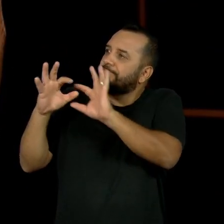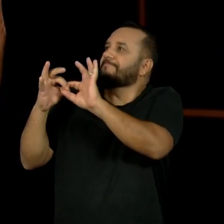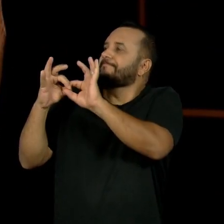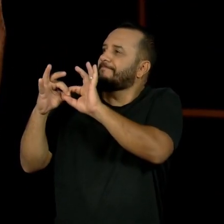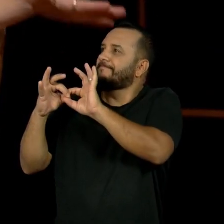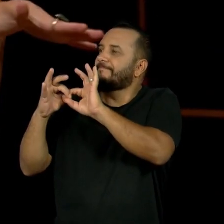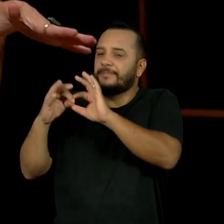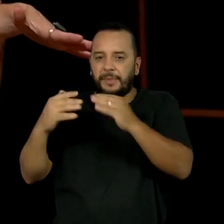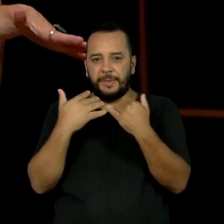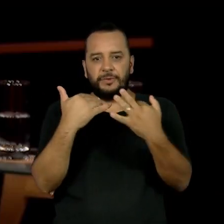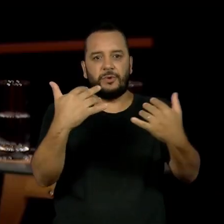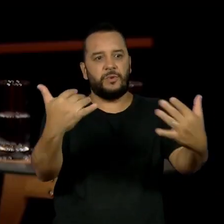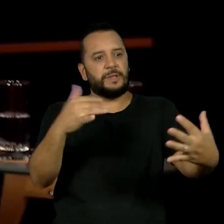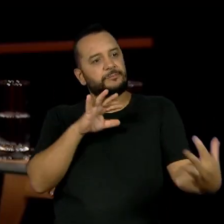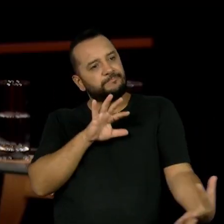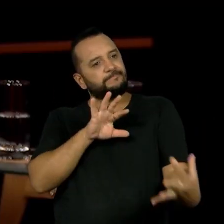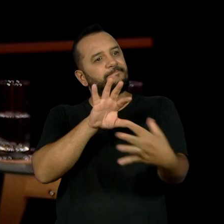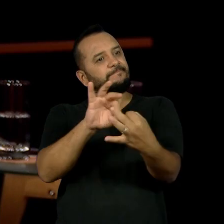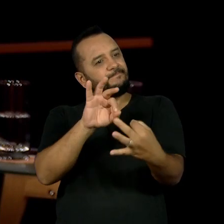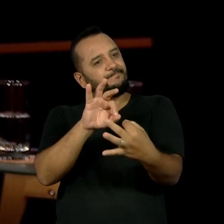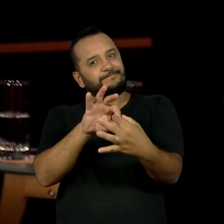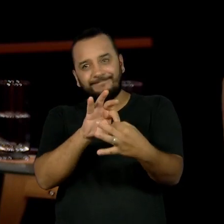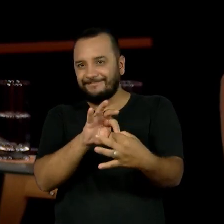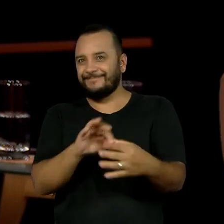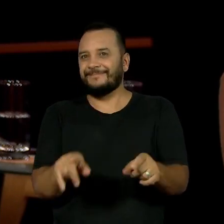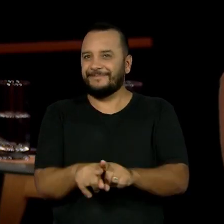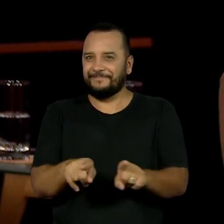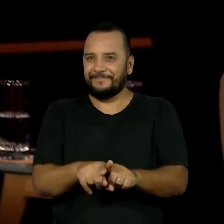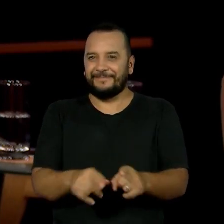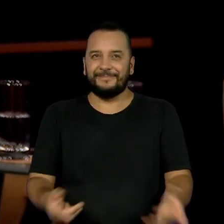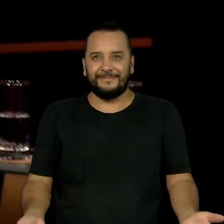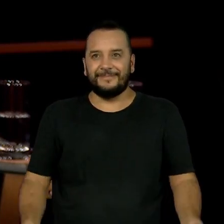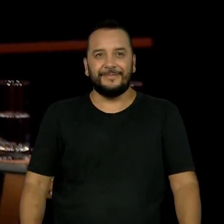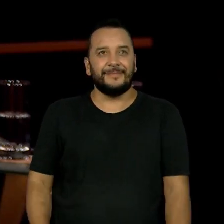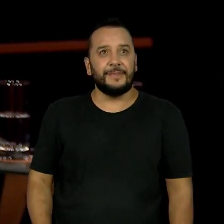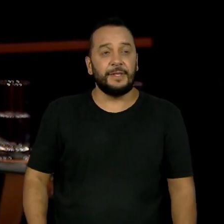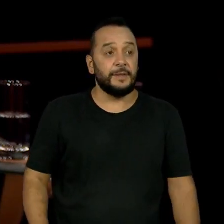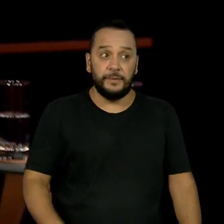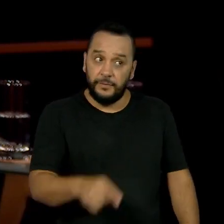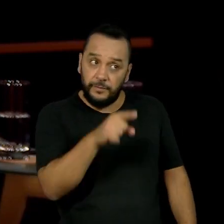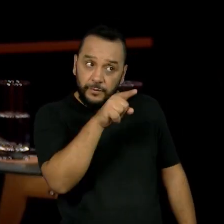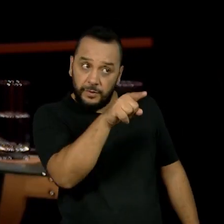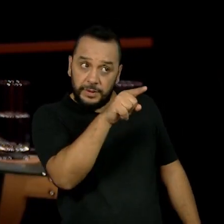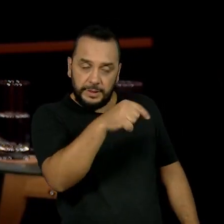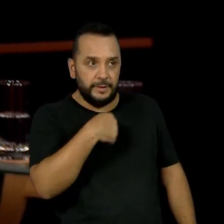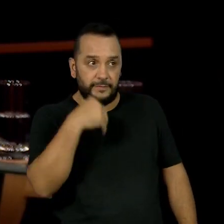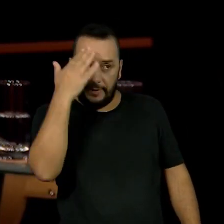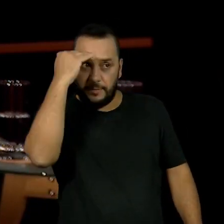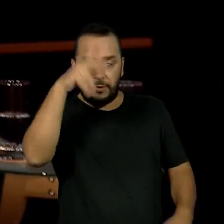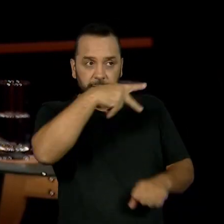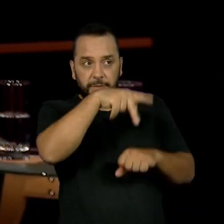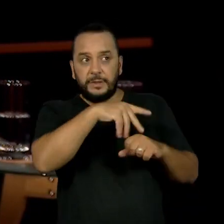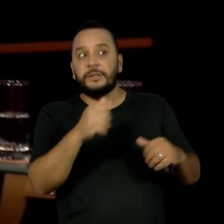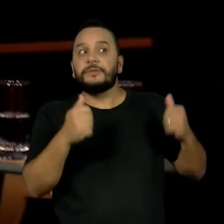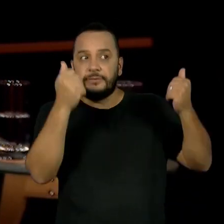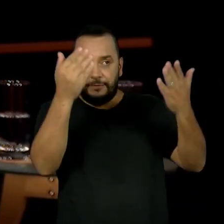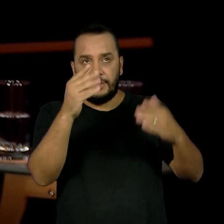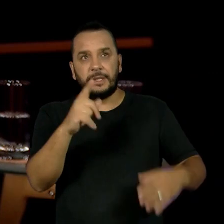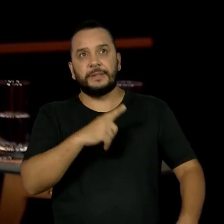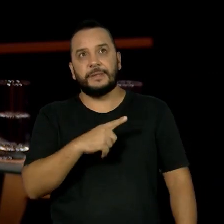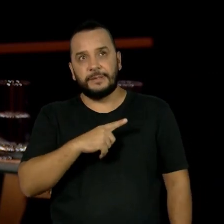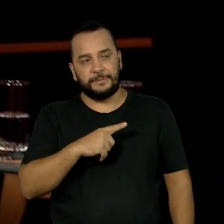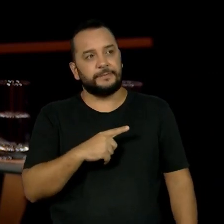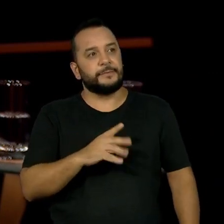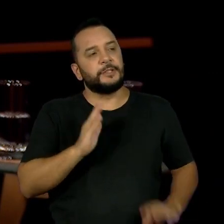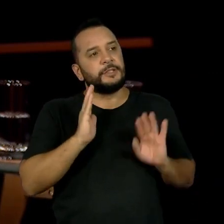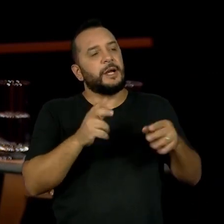repetirão nunca. Badi, você acabou se tornando uma artista de carreira internacional, todo mundo sabe disso. Como a gente